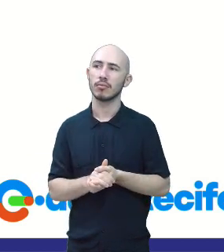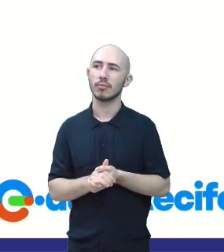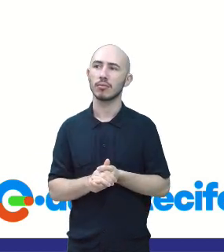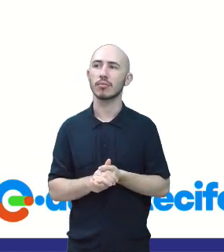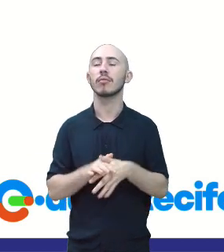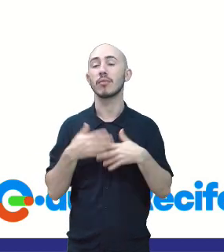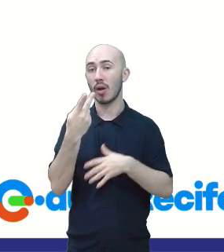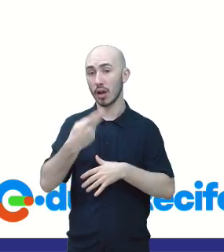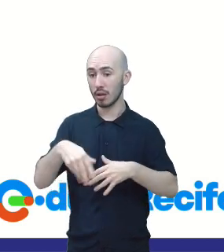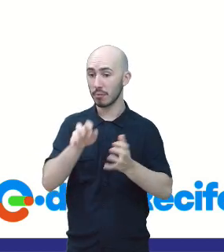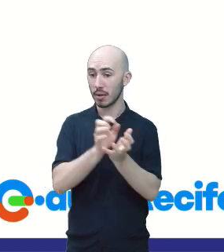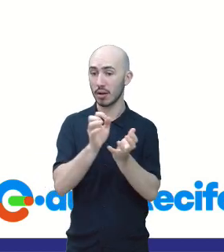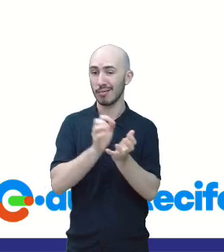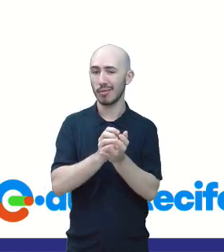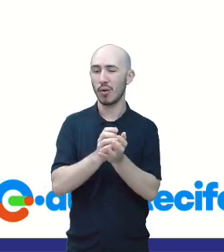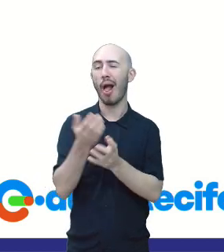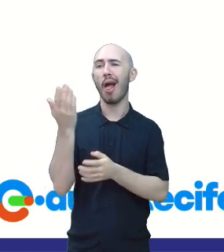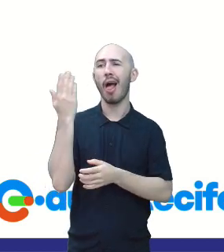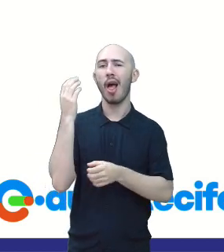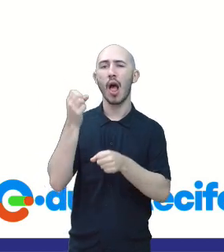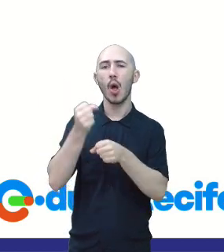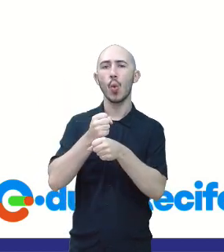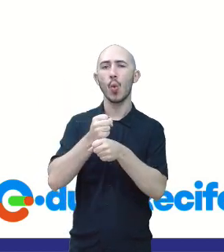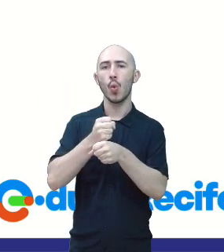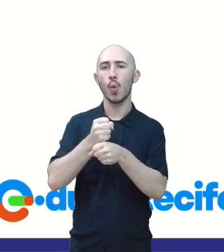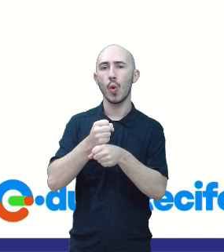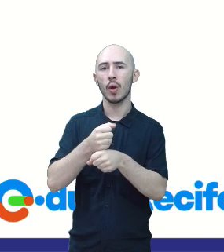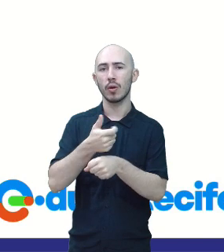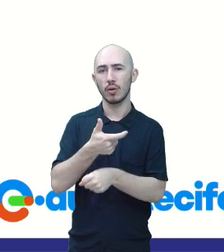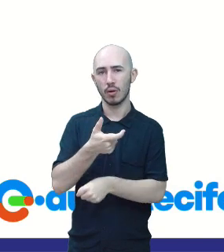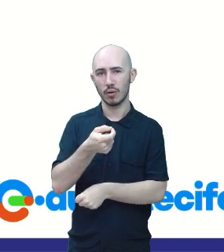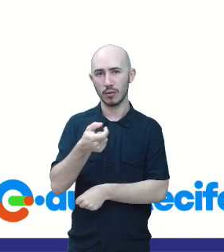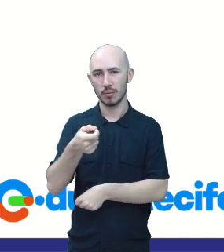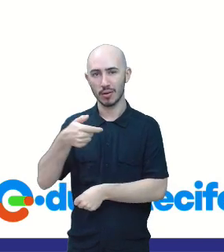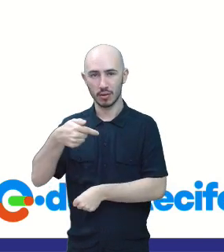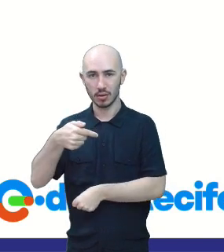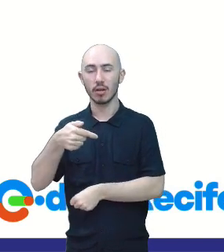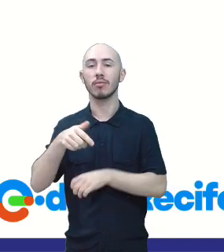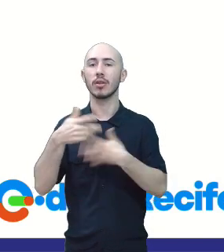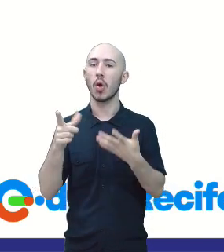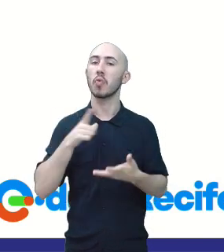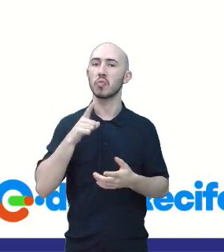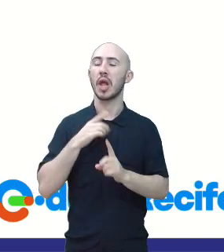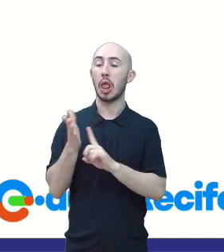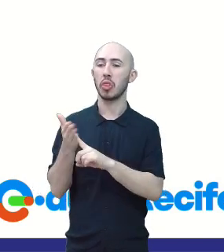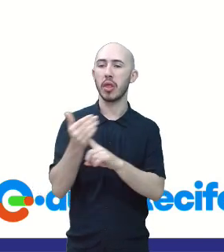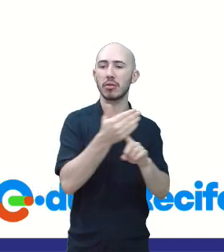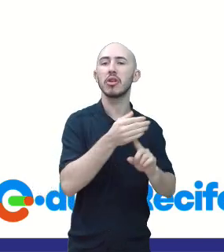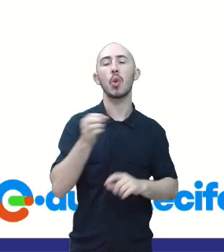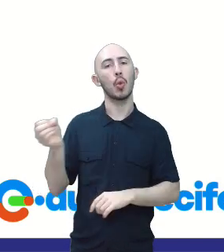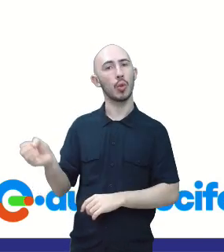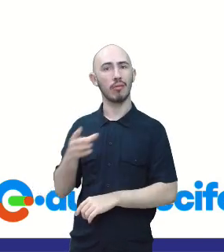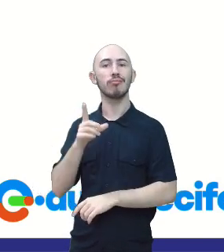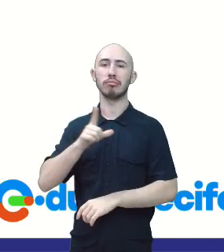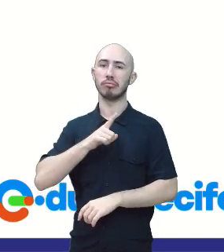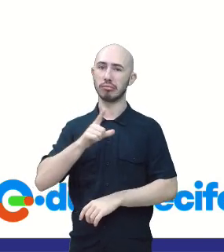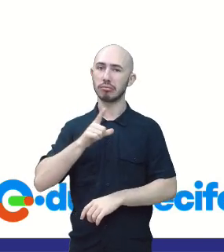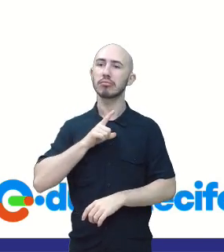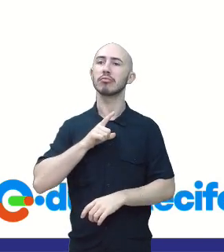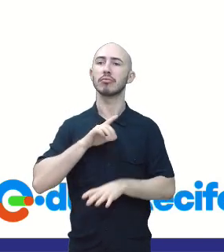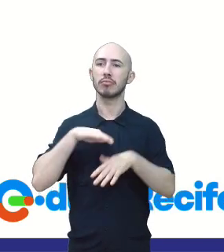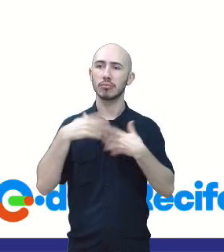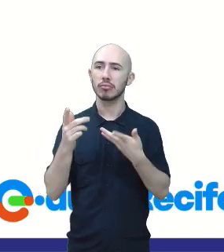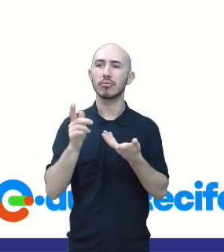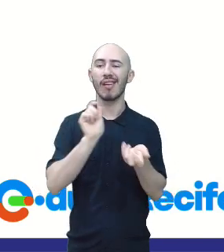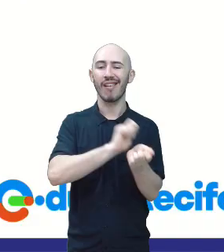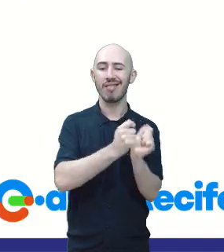em Pernambuco desde 2007 e tem tecnologias inovadoras, né, para que a gente